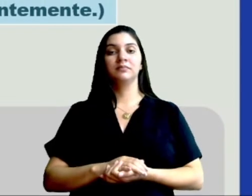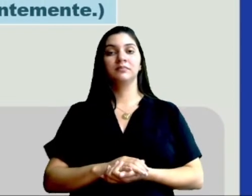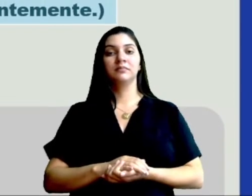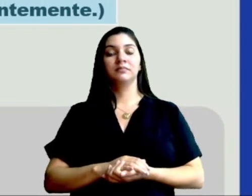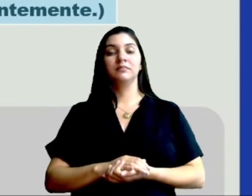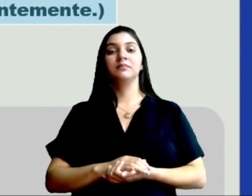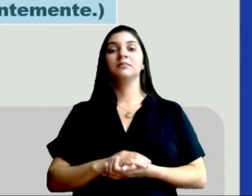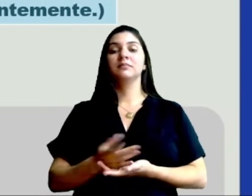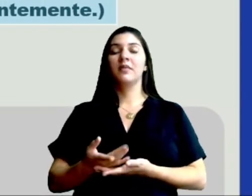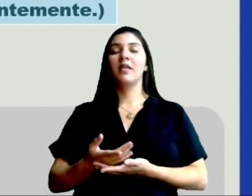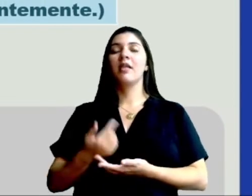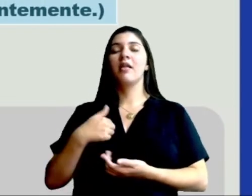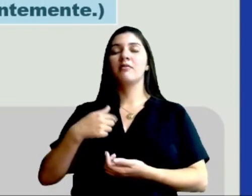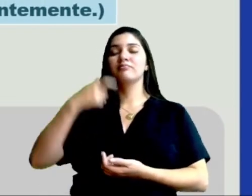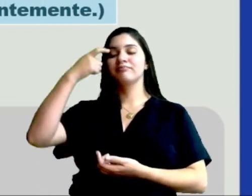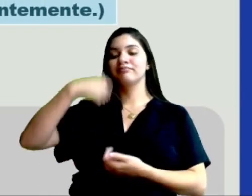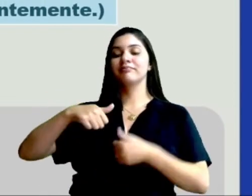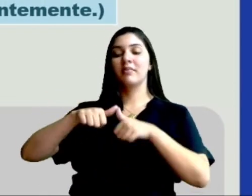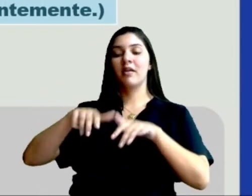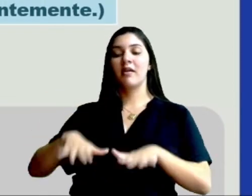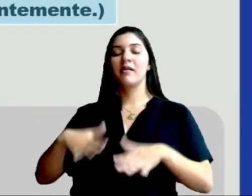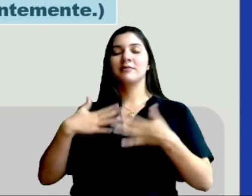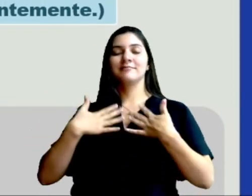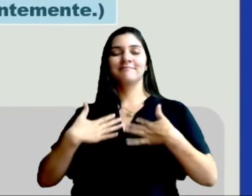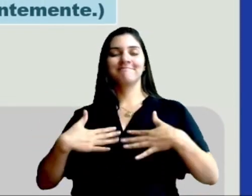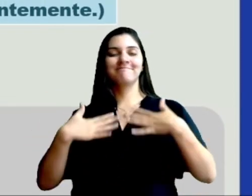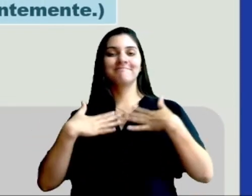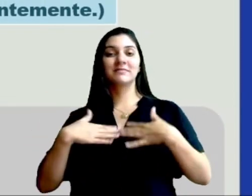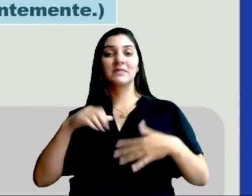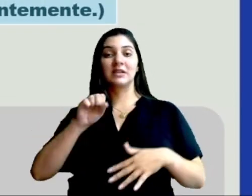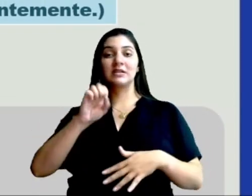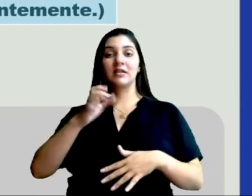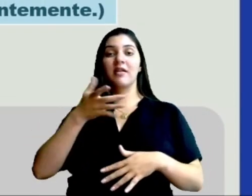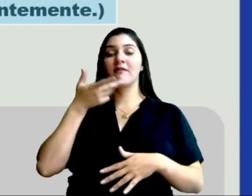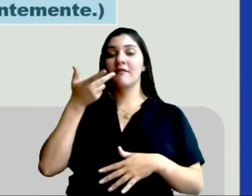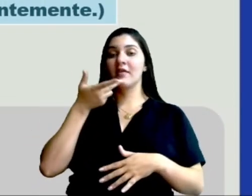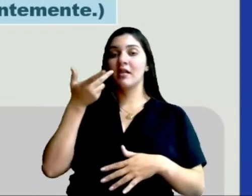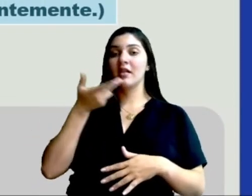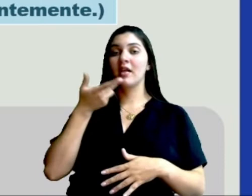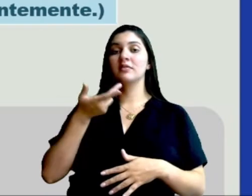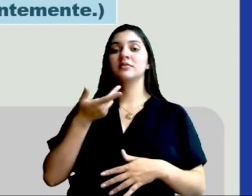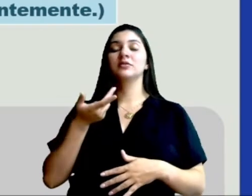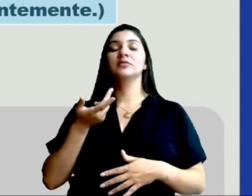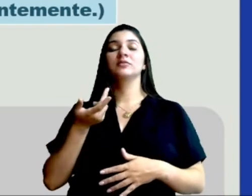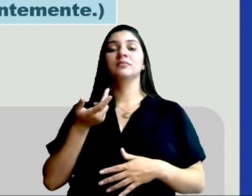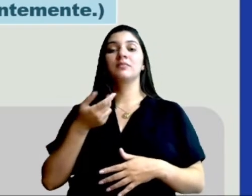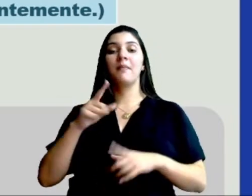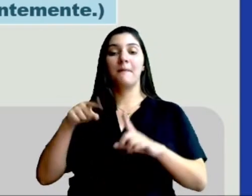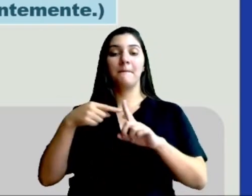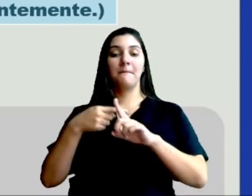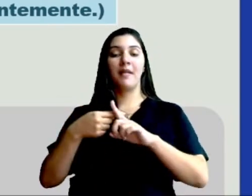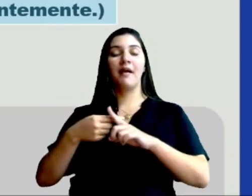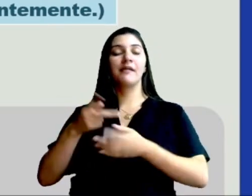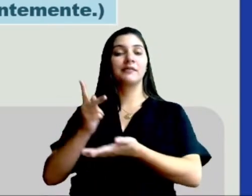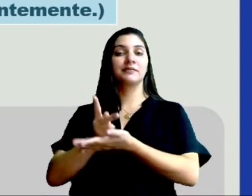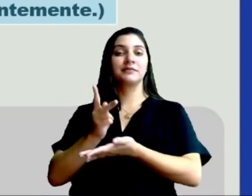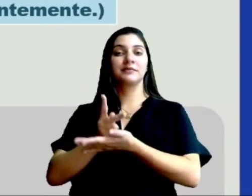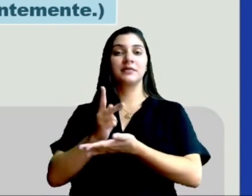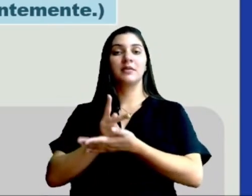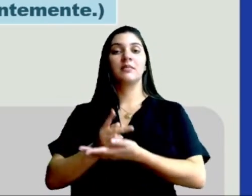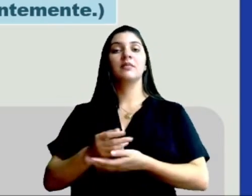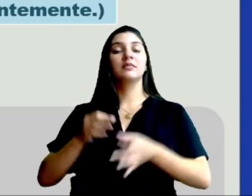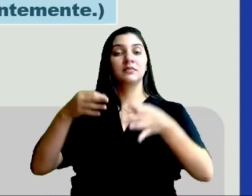a menudo. Ficaria muito satisfeito se nos falássemos mais